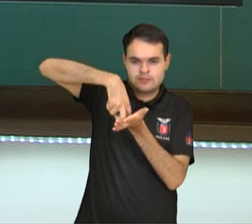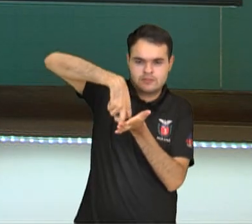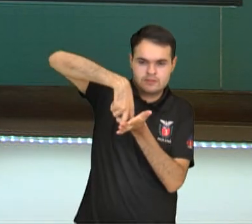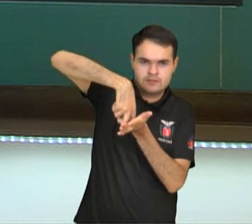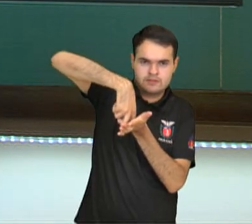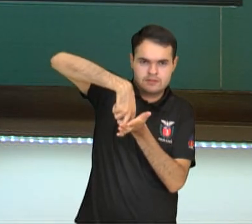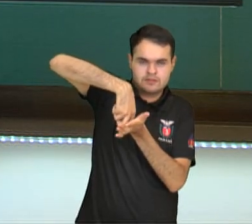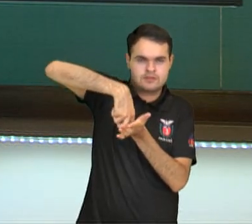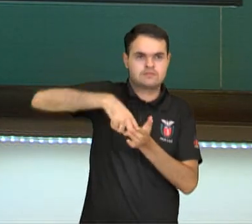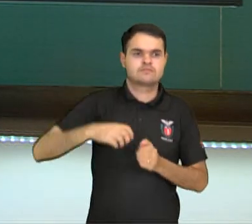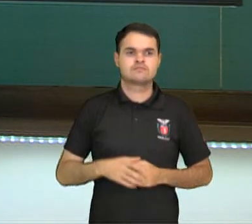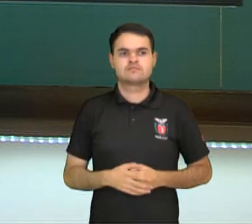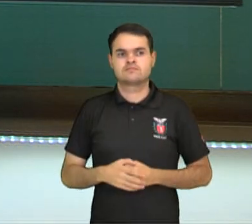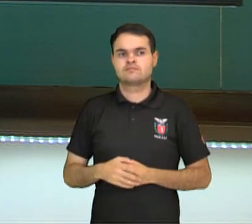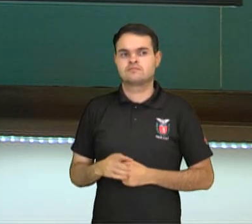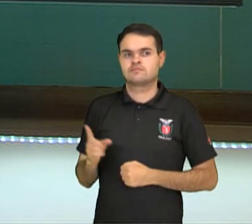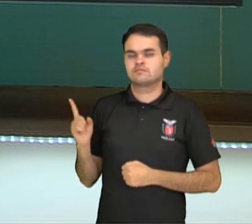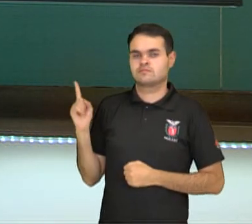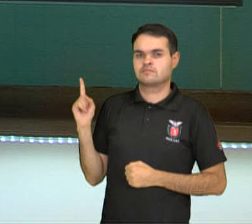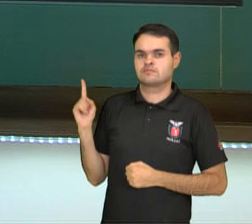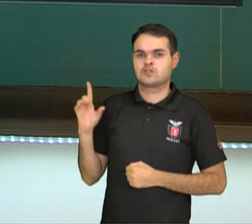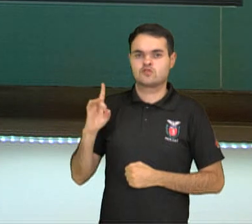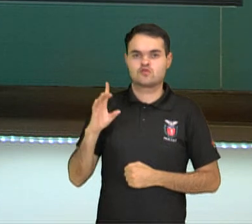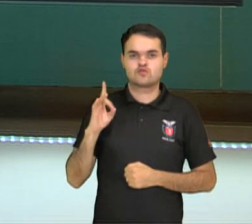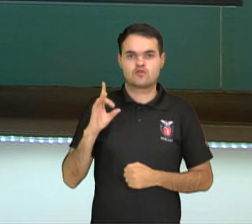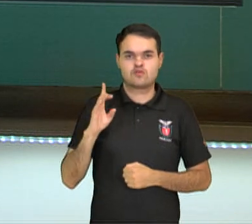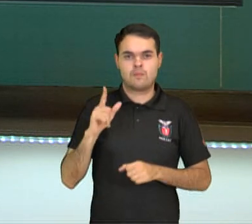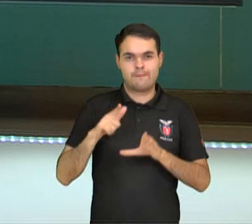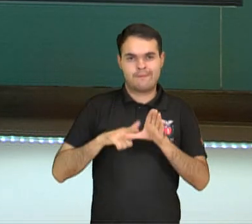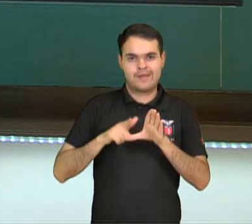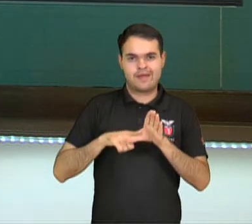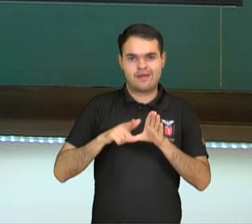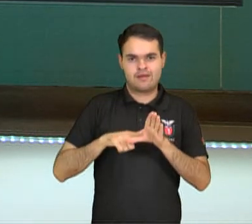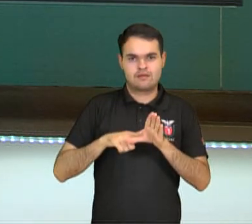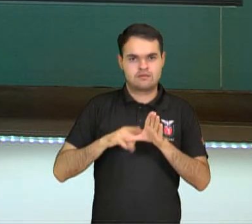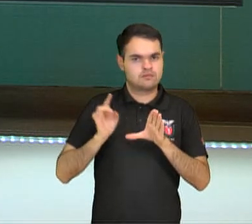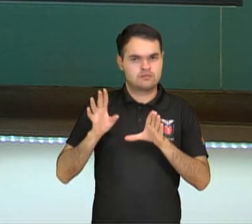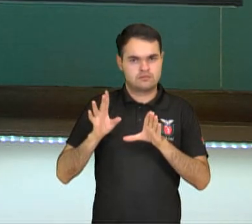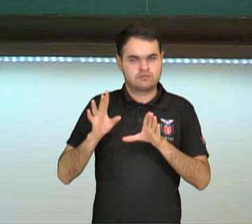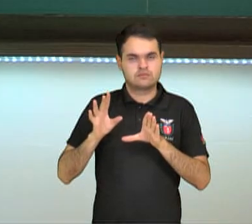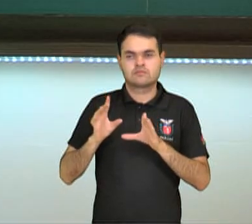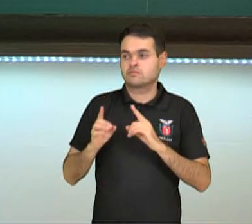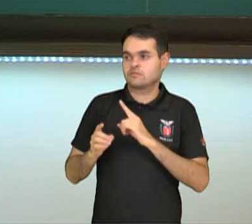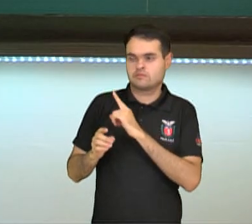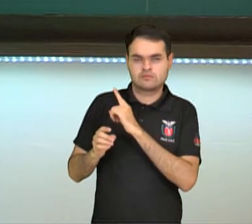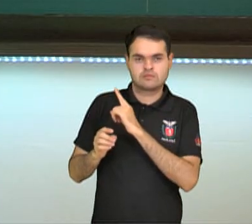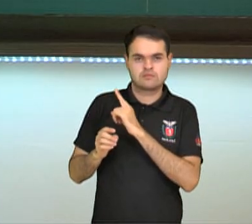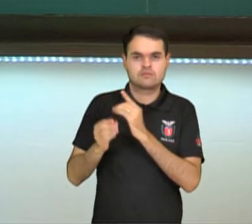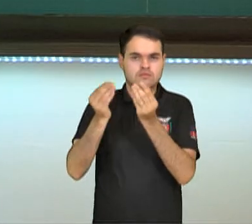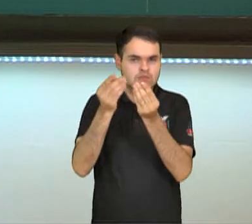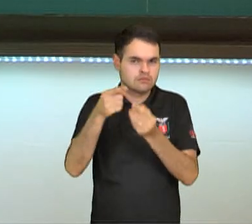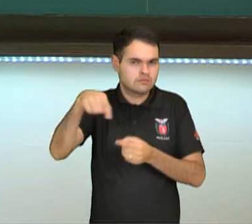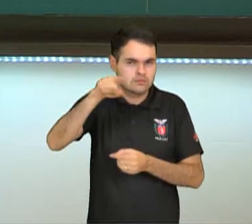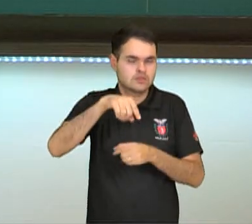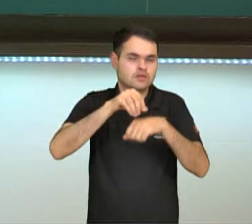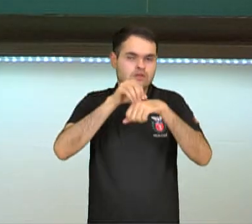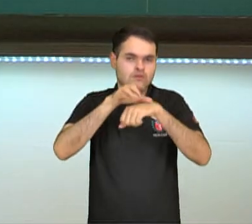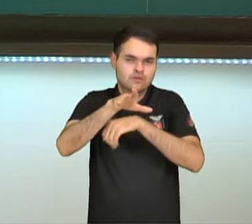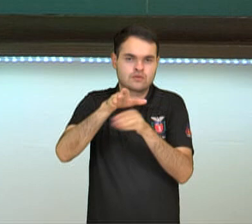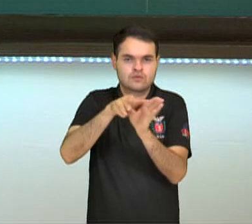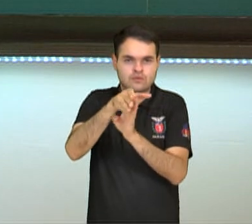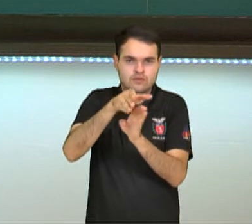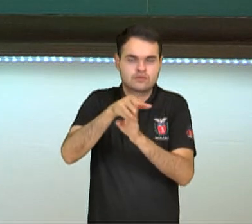vendo aqui, ele está apoiado somente pelos pés, tá bom? Para vocês, eu aconselho a